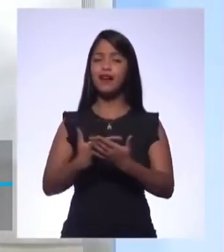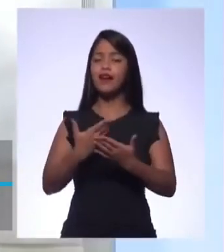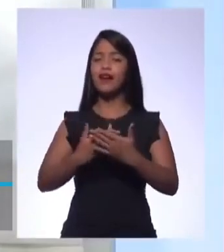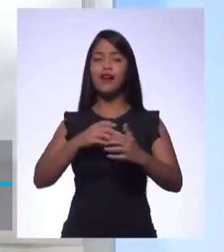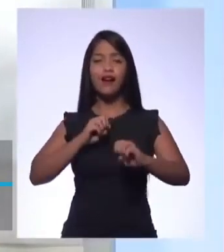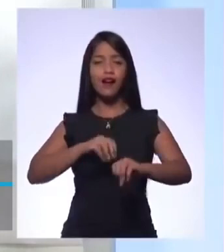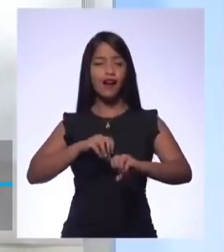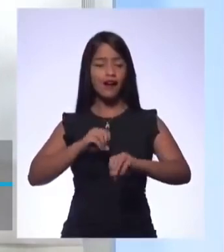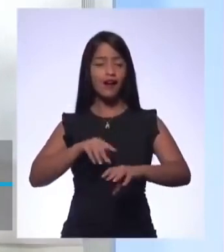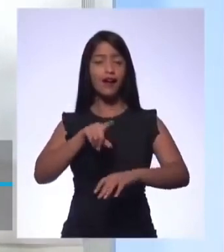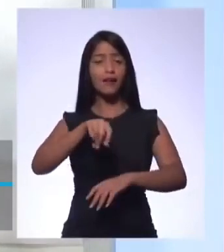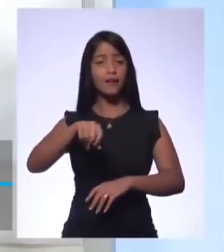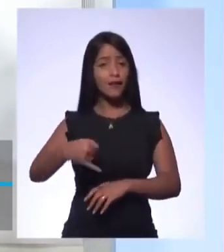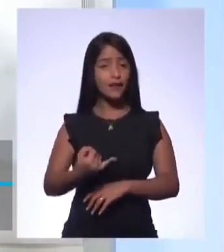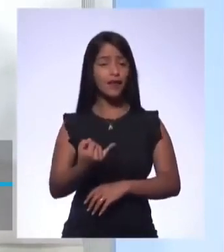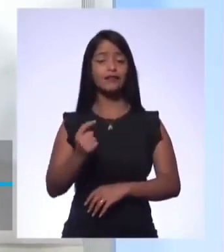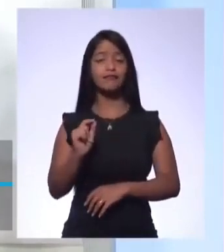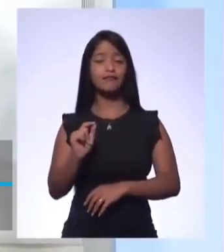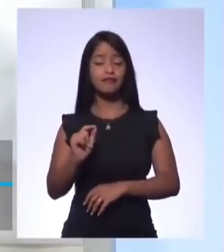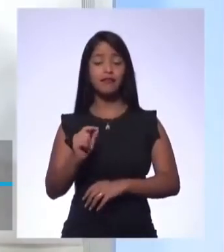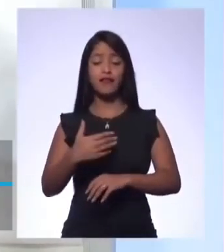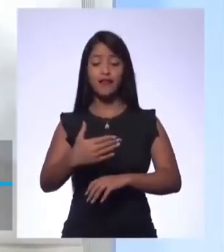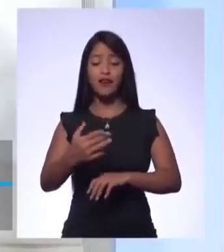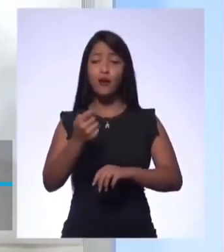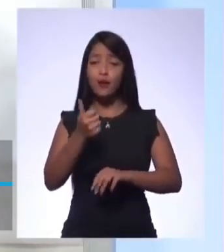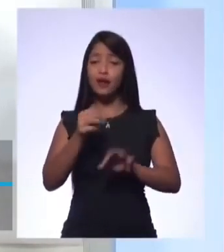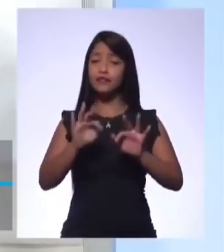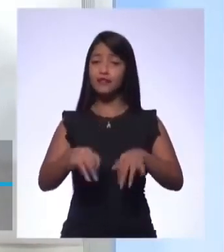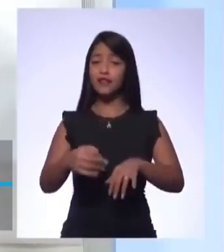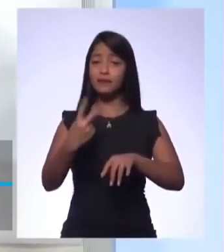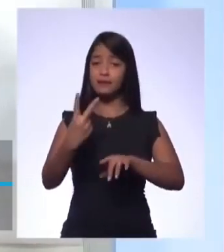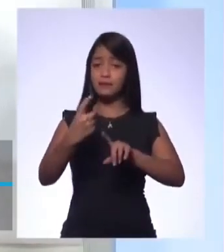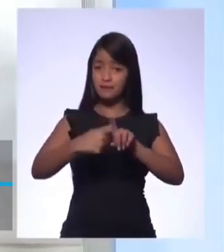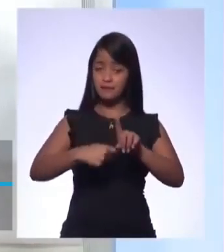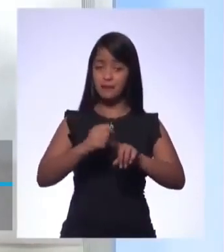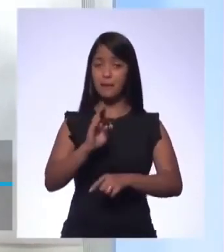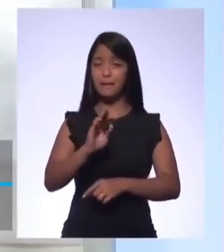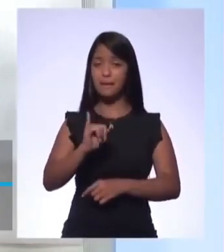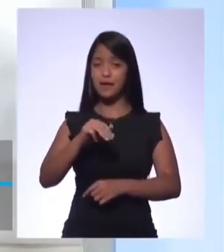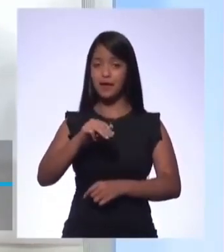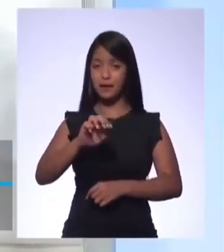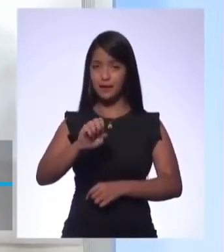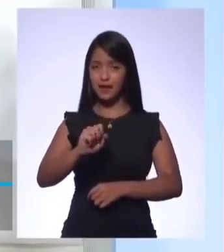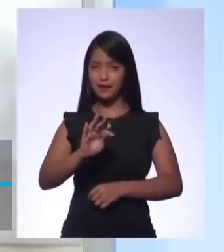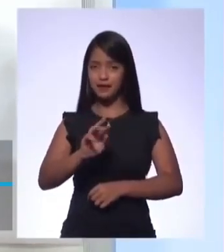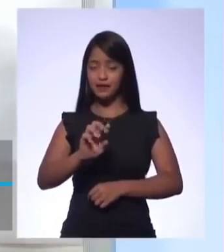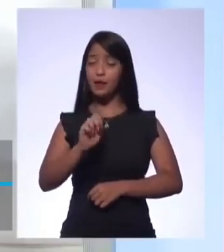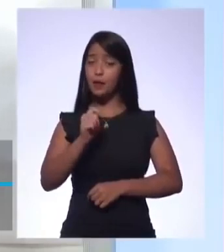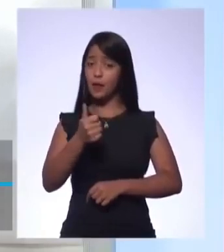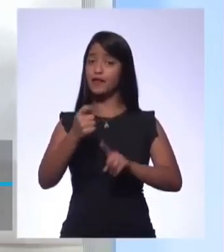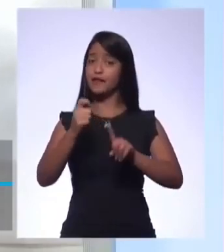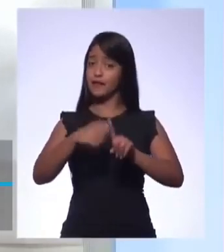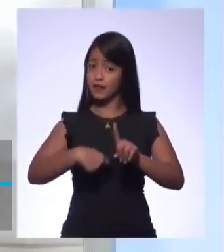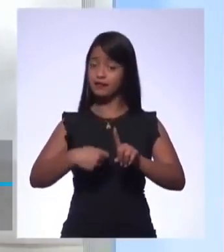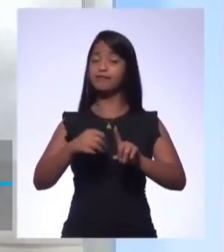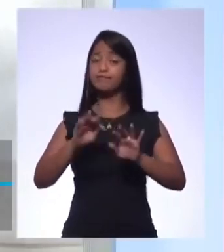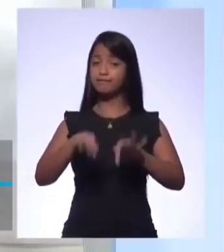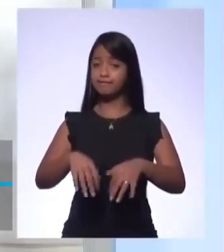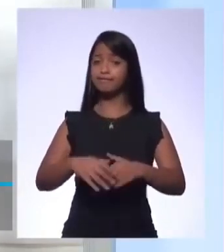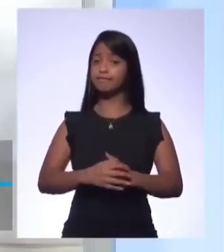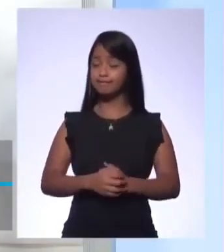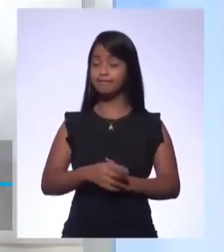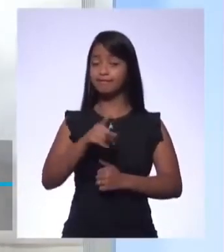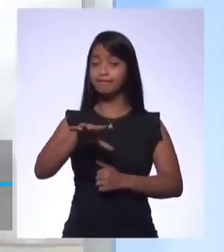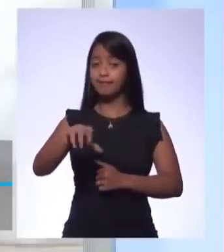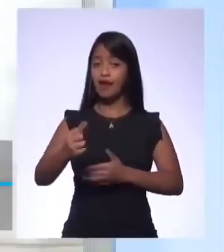bimestre. Arruma todo o seu material, né? Porque talvez o seu professor utilize o caderno do aluno para fazer uma avaliação, ok? Para